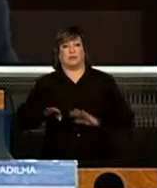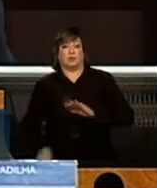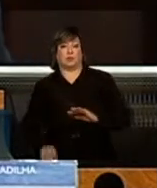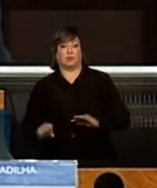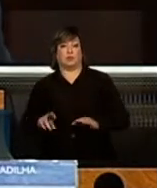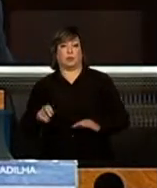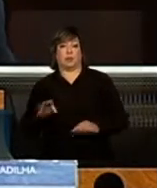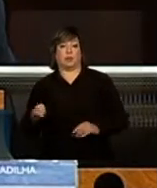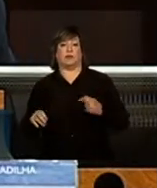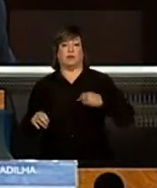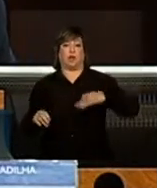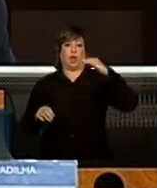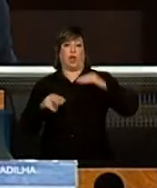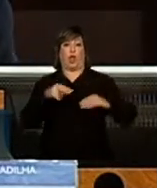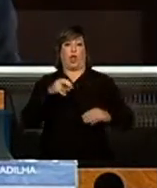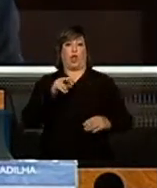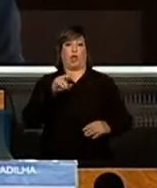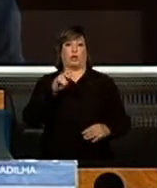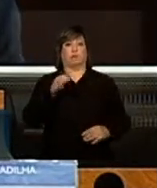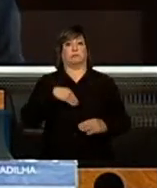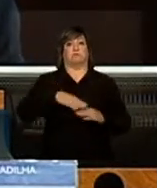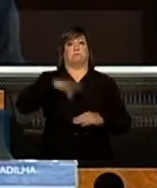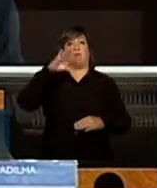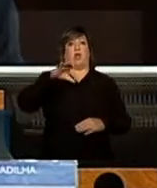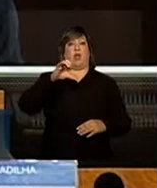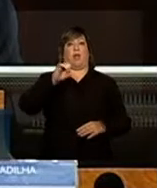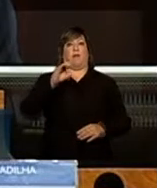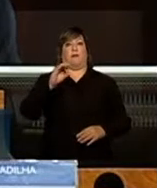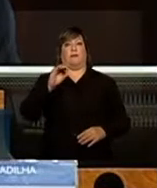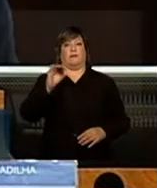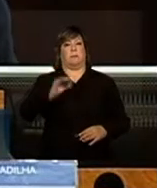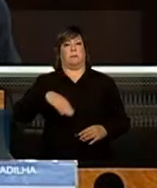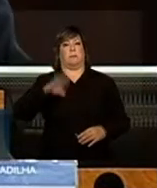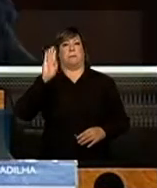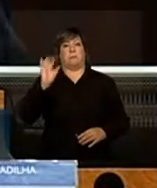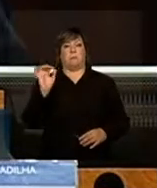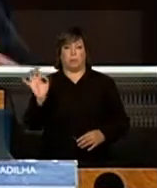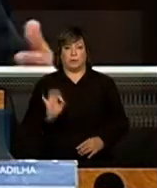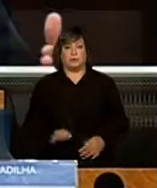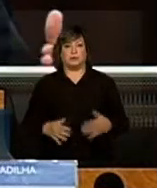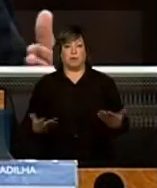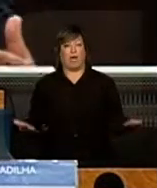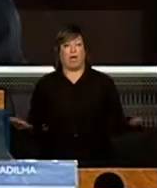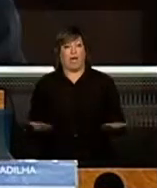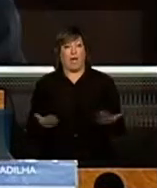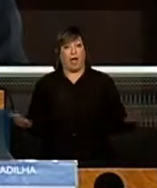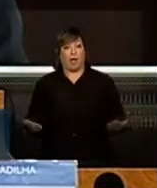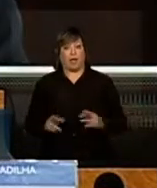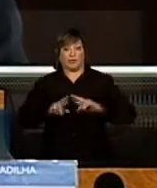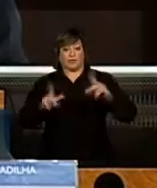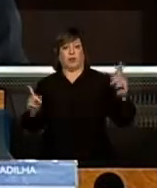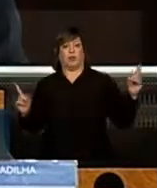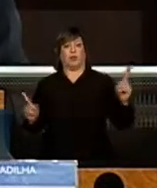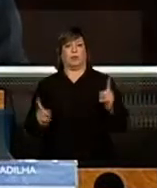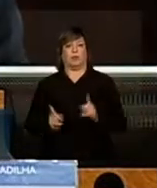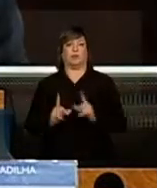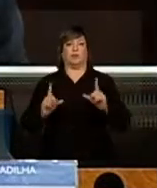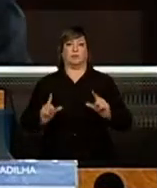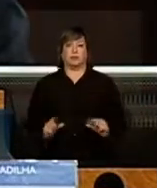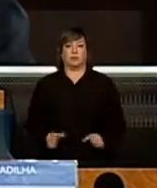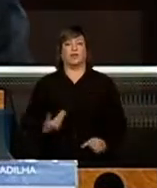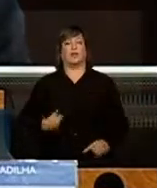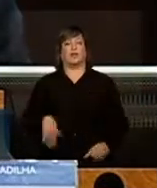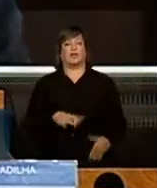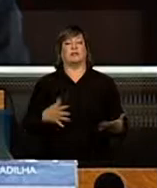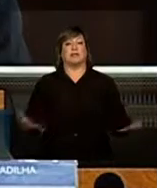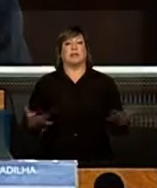é 19,6 contra 14,2 na região Sudeste, ou seja, essa diferença encurtou e nós